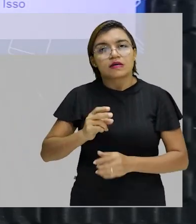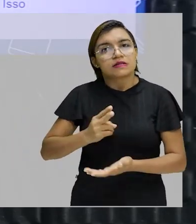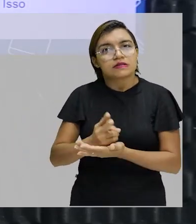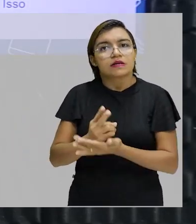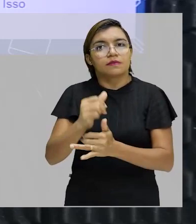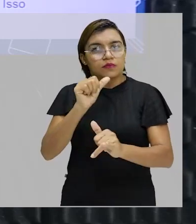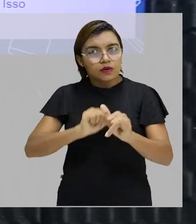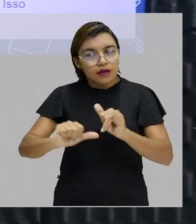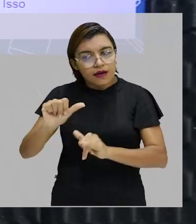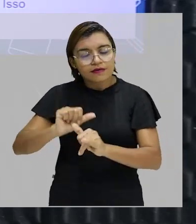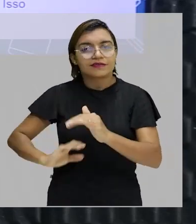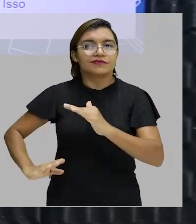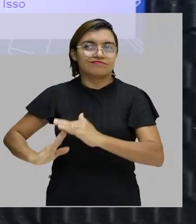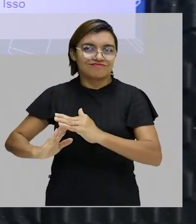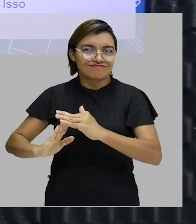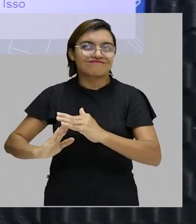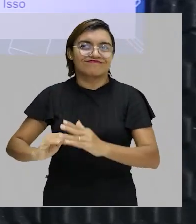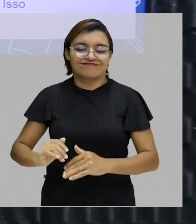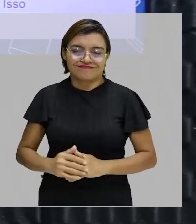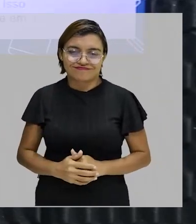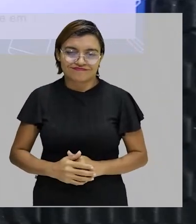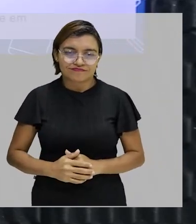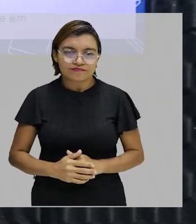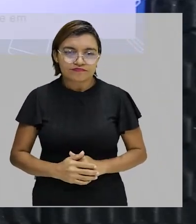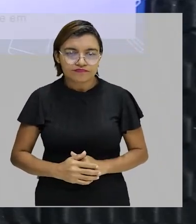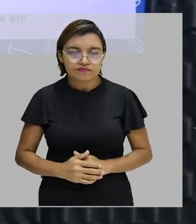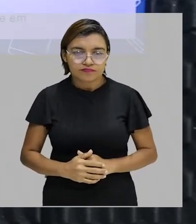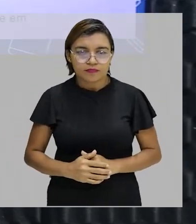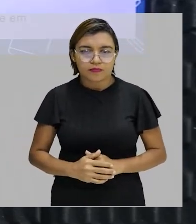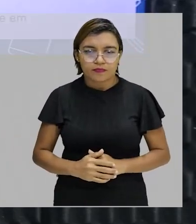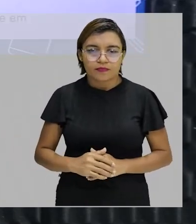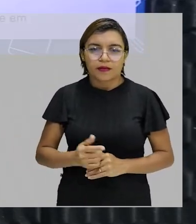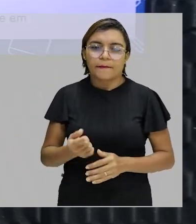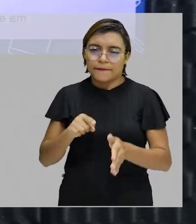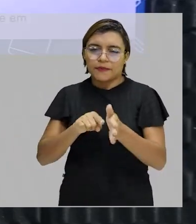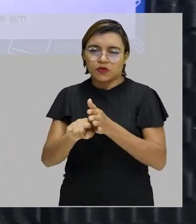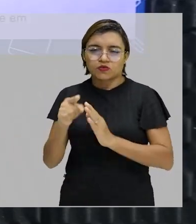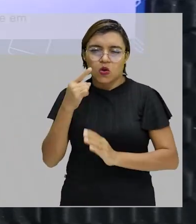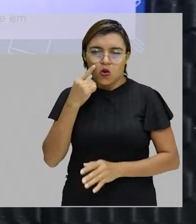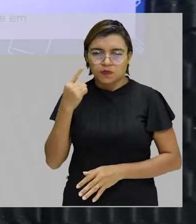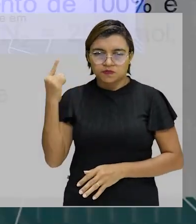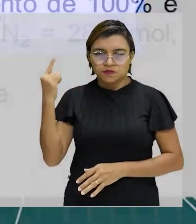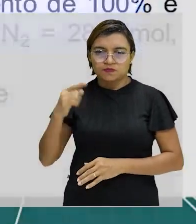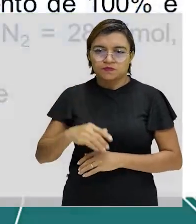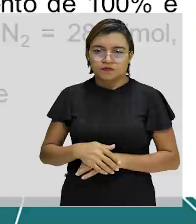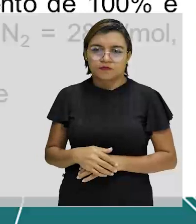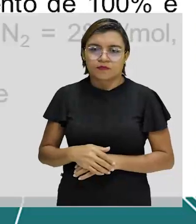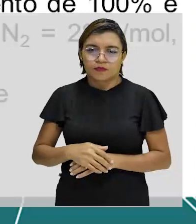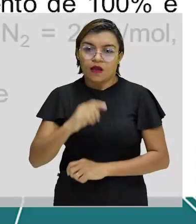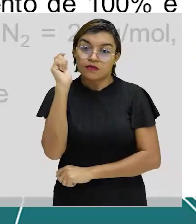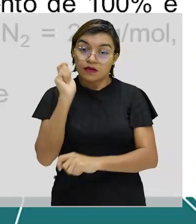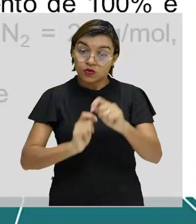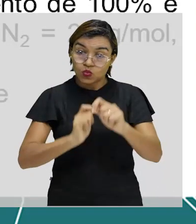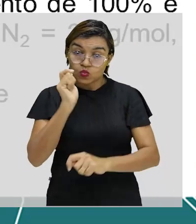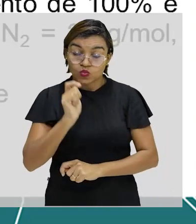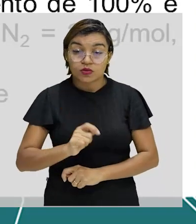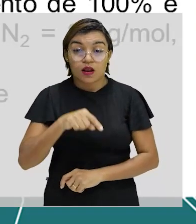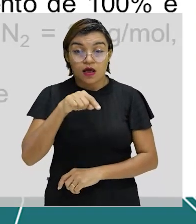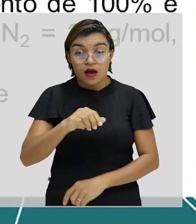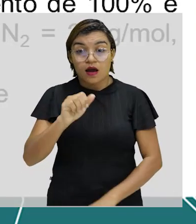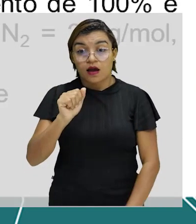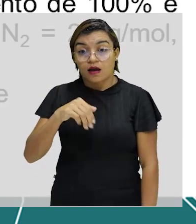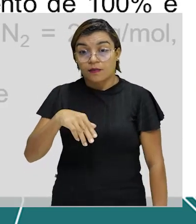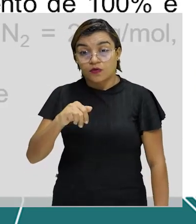reagente limitante. Vamos aqui, turminha, para uma questão. Na indústria, a amônia,